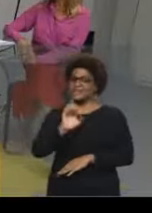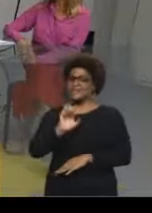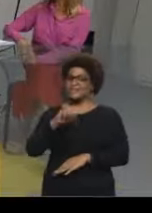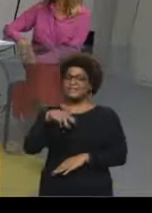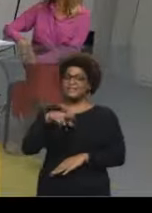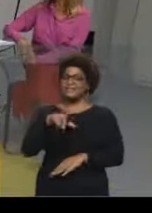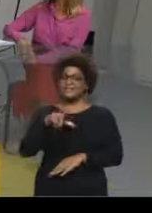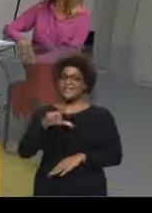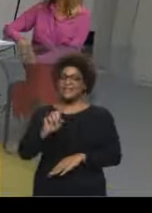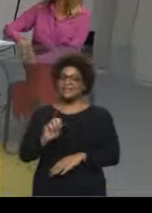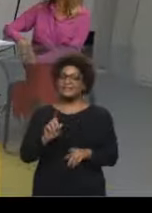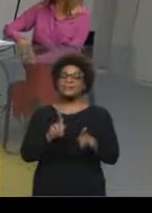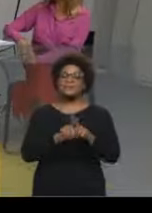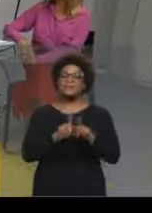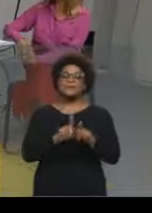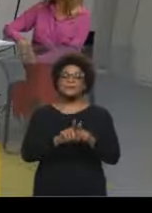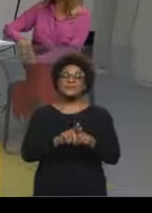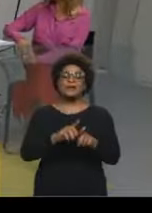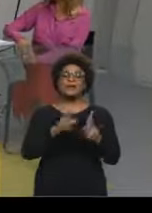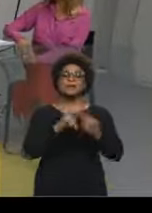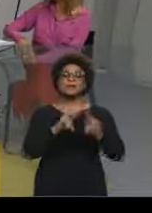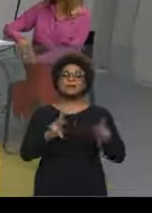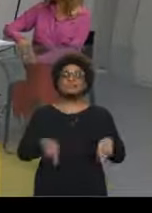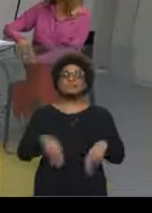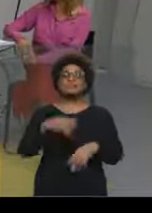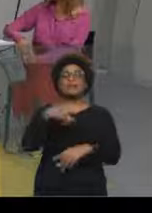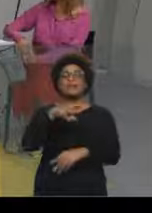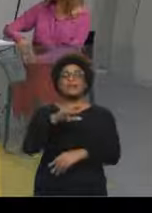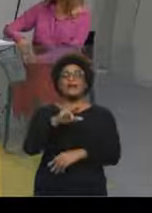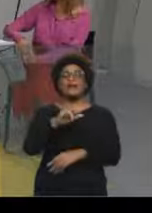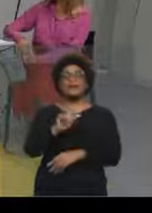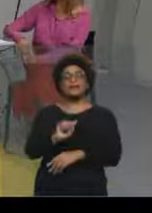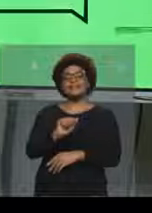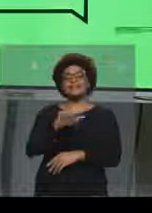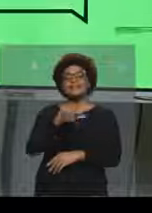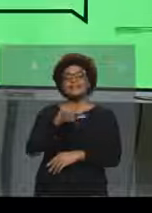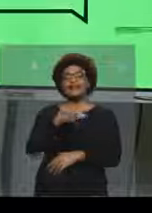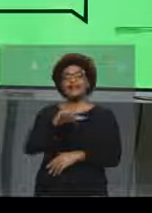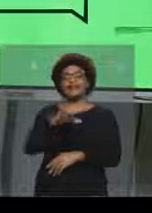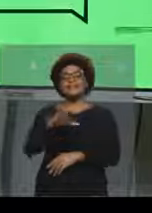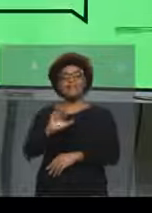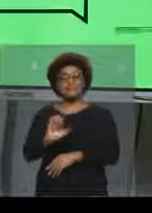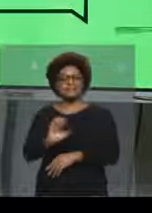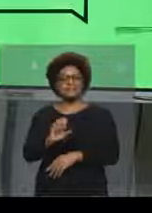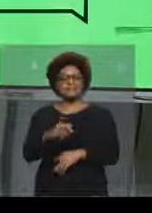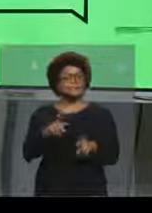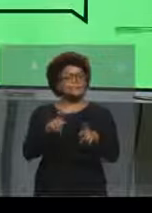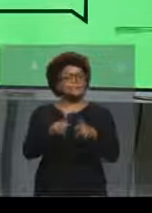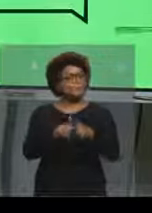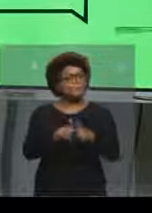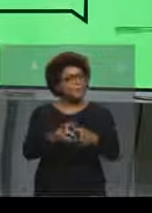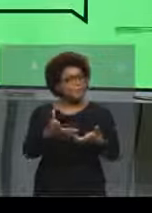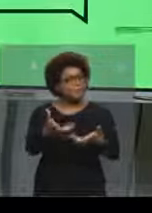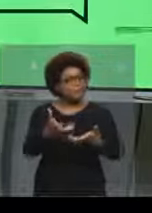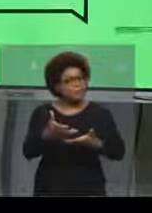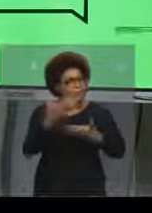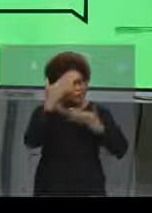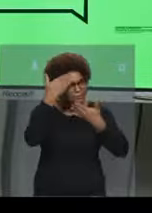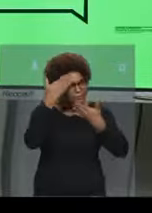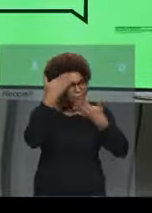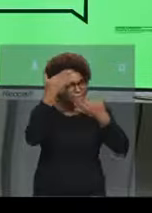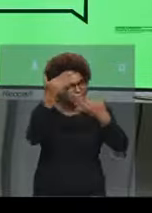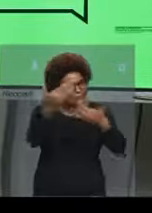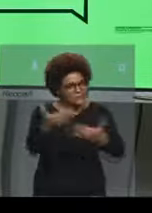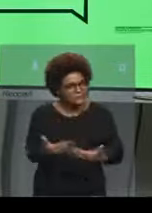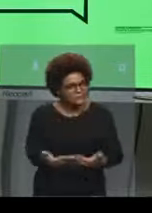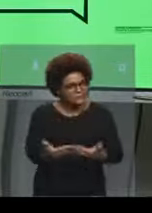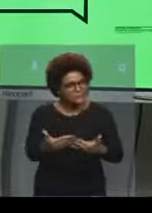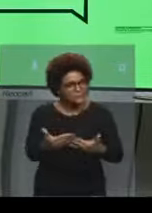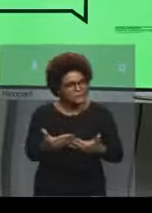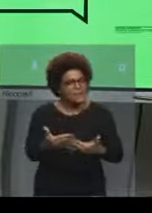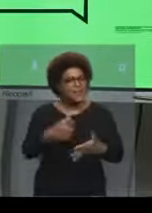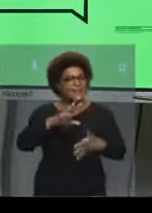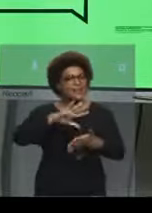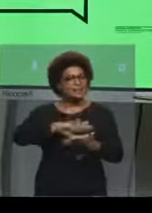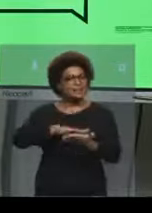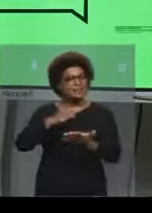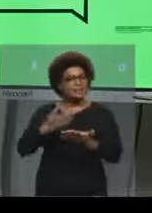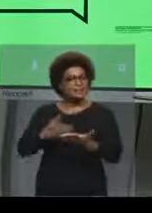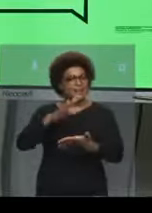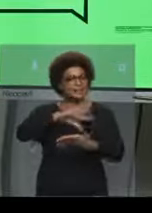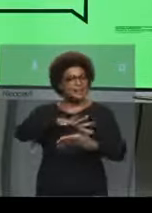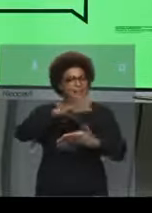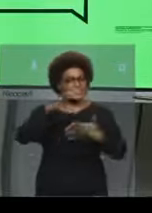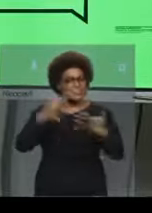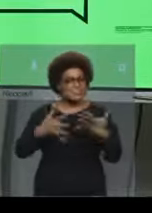Souza. Sejam bem-vindas, professoras! Gostaria também de agradecer a presença das nossas intérpretes